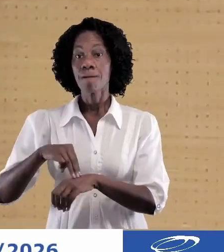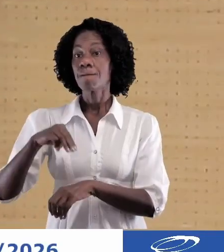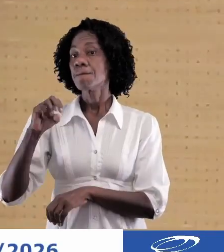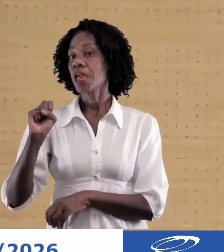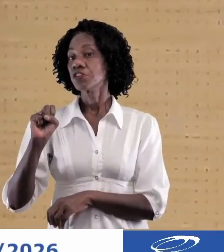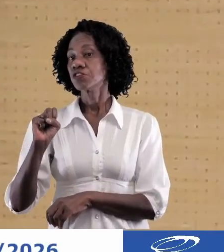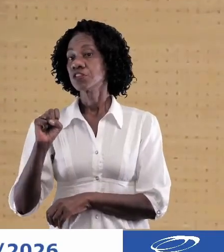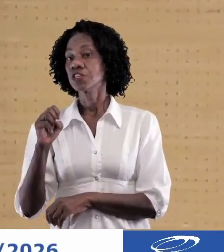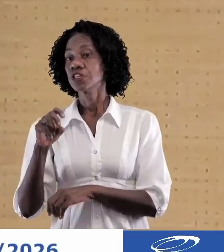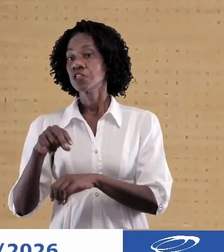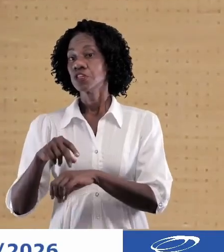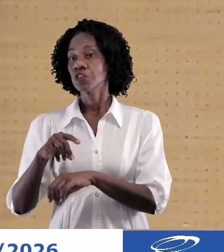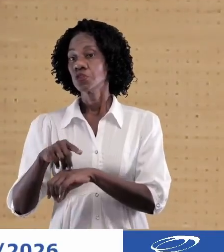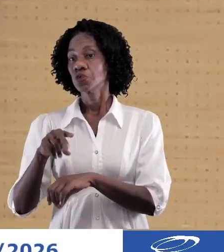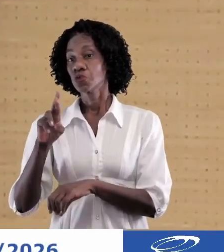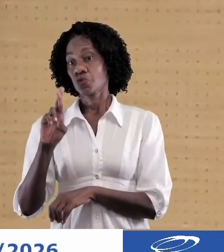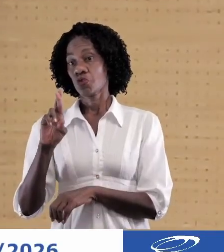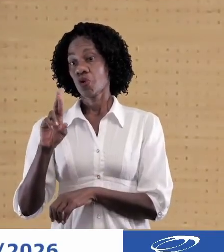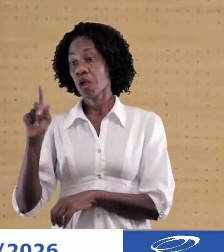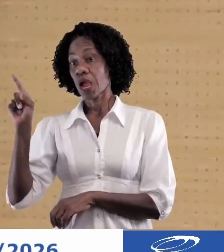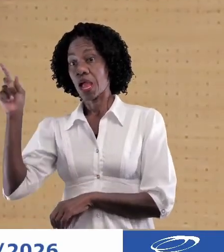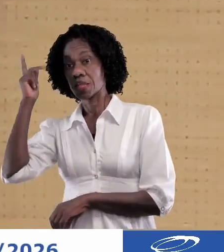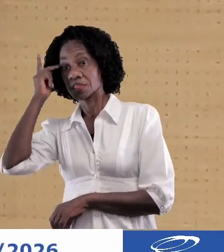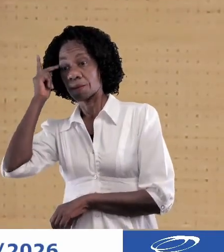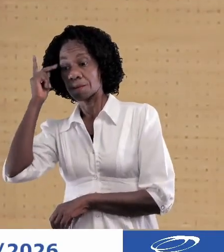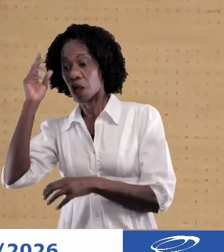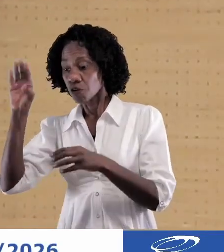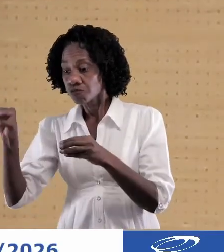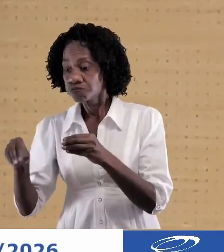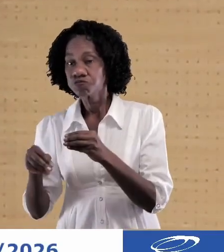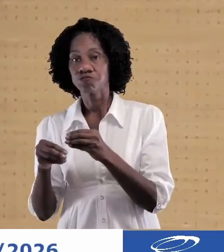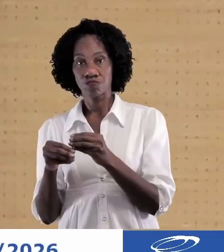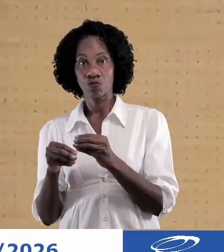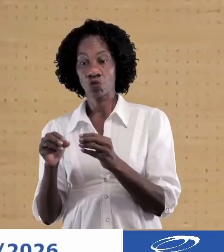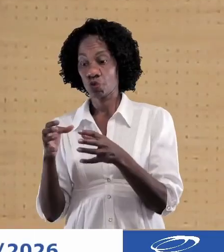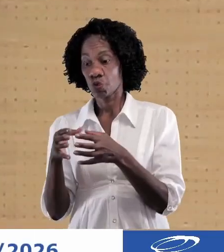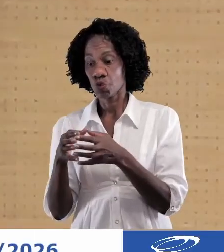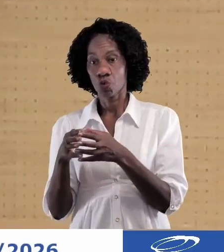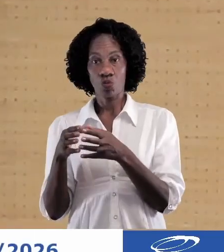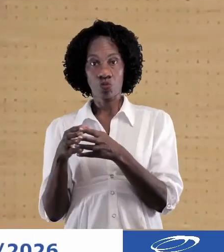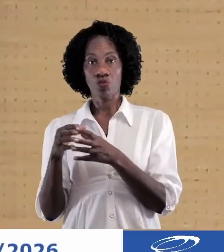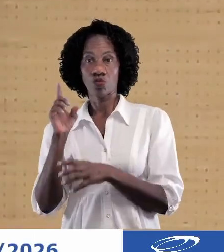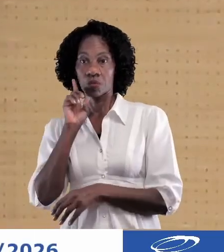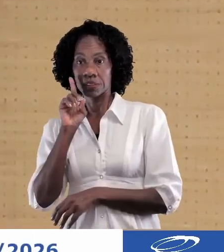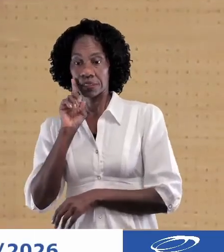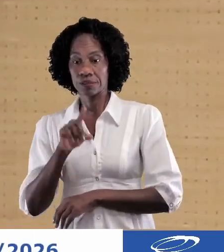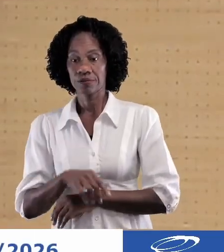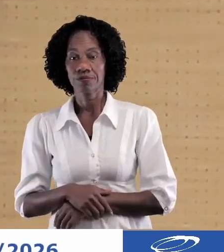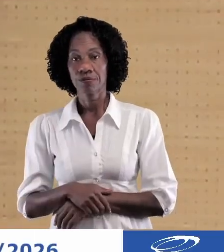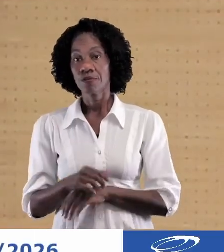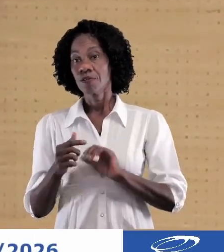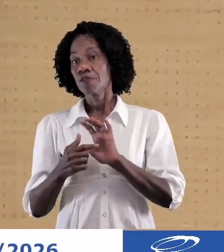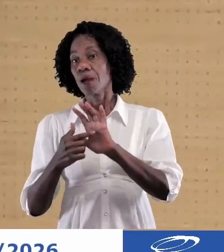Universidade de São Paulo e é membro da Scoliose Research Society. O Rodrigo vai apresentar para a gente a palestra